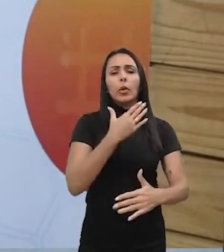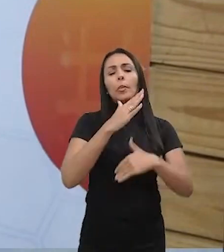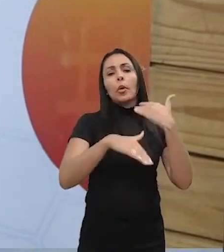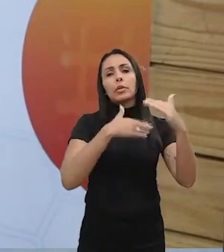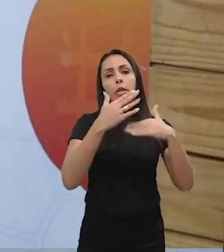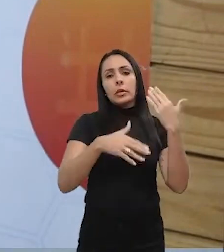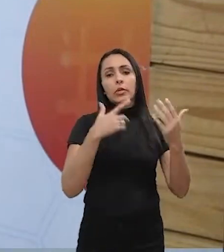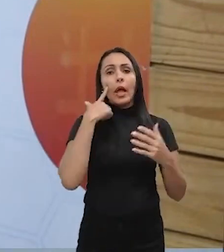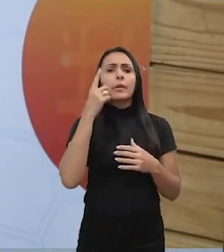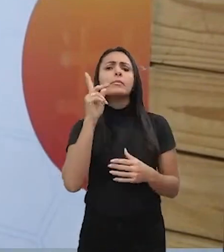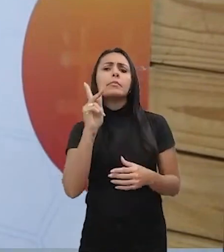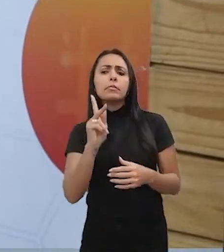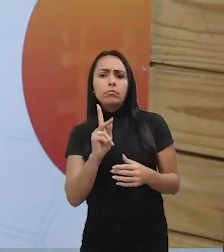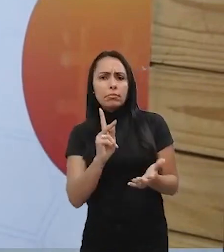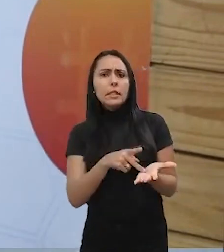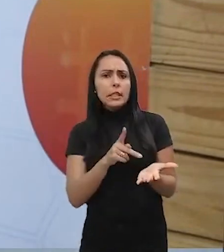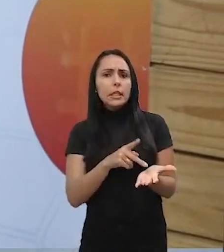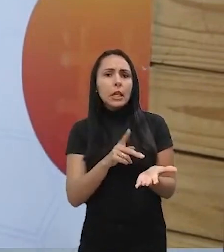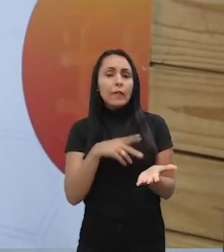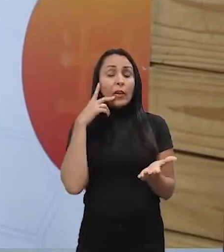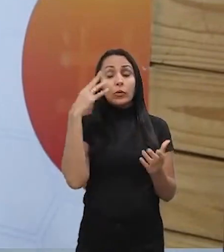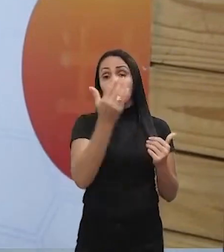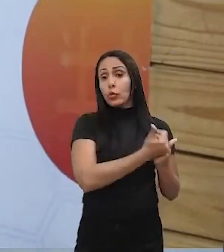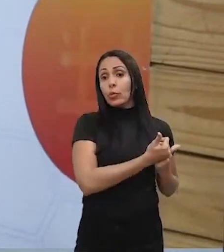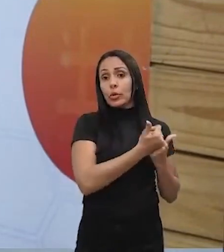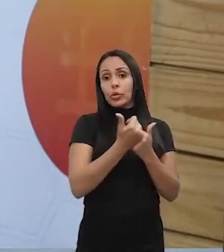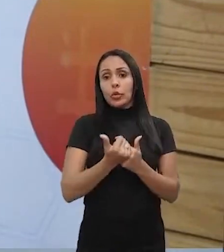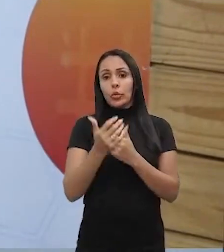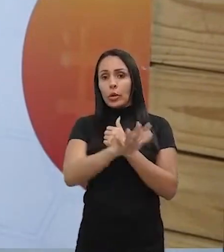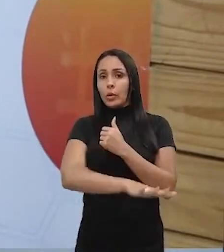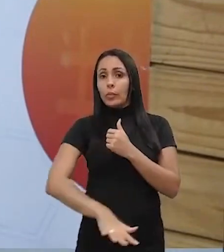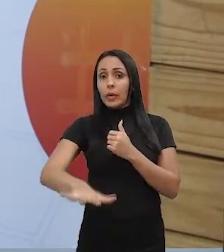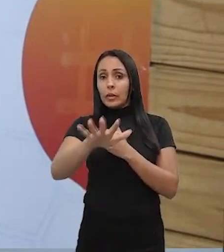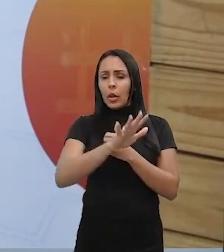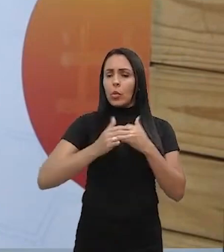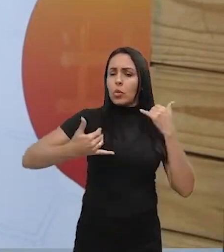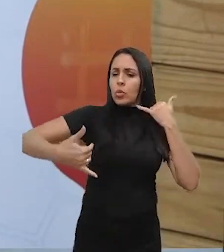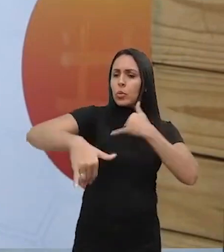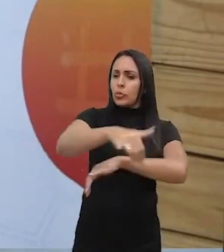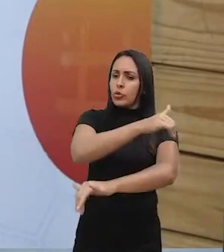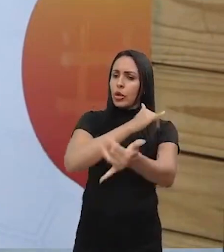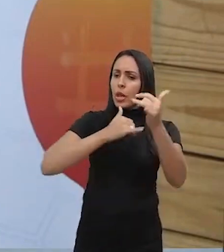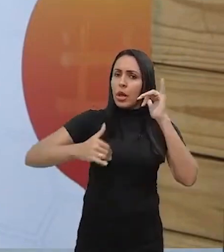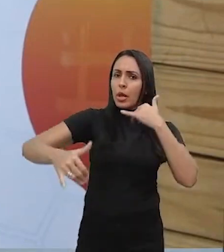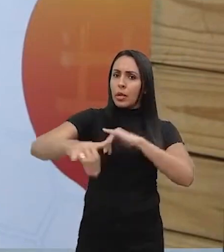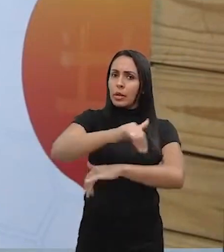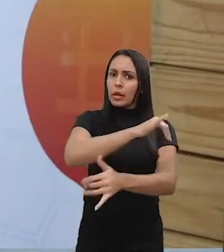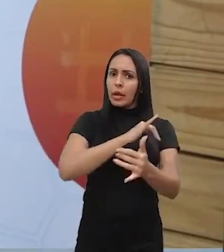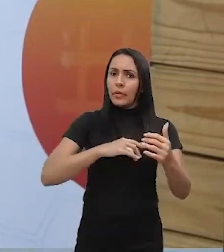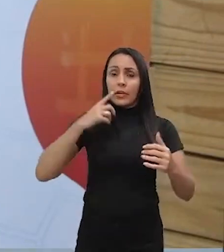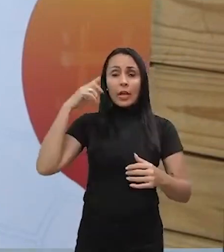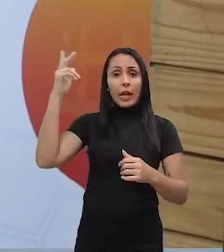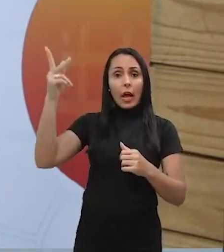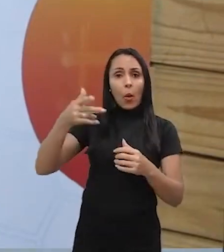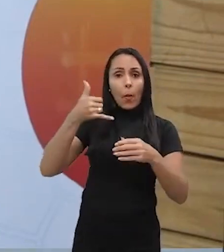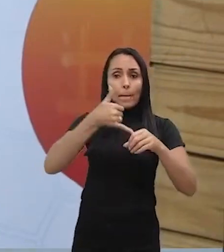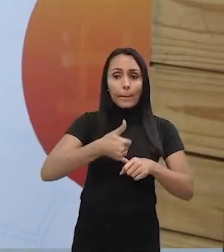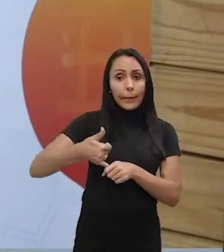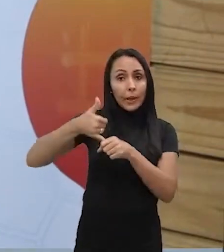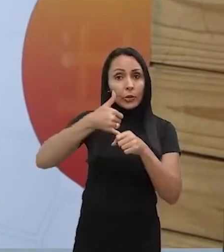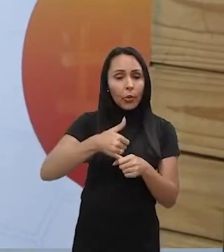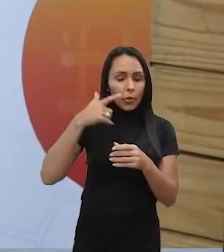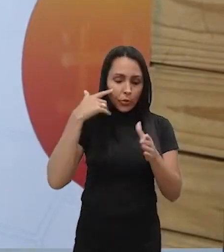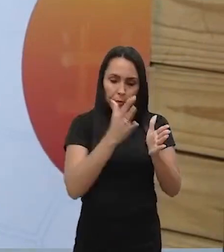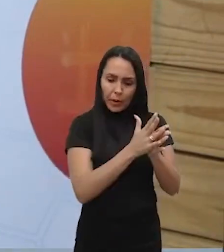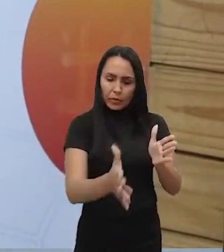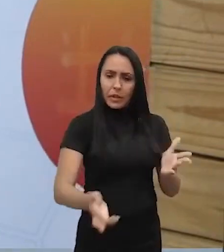de produção, e aí sim, que vai substituir o carvão pela energia elétrica, e aí vai gerar o petróleo. Nesse período, teve